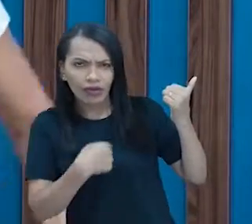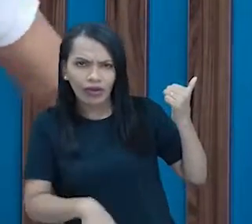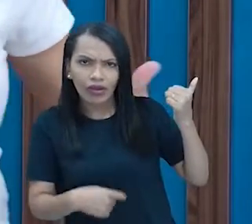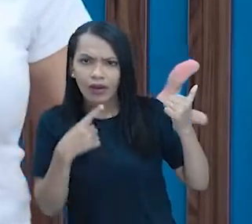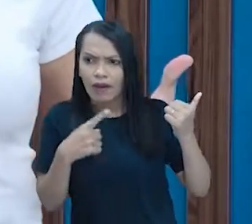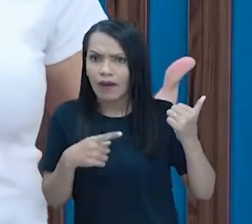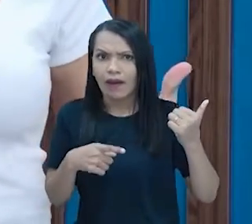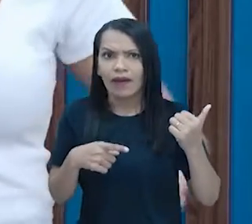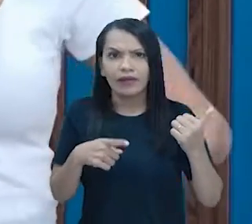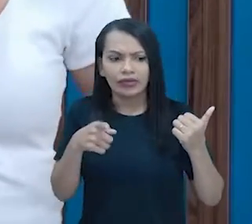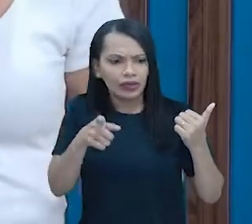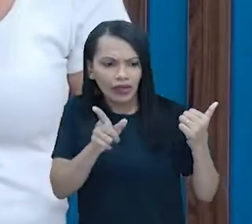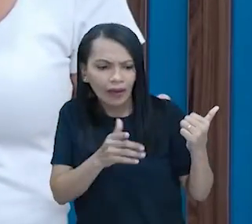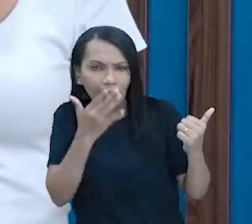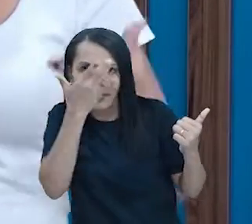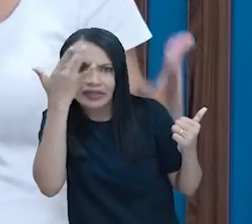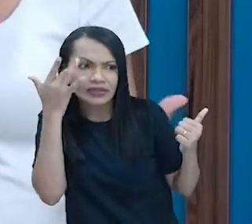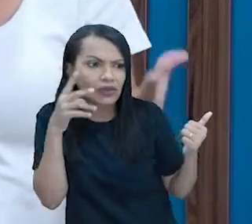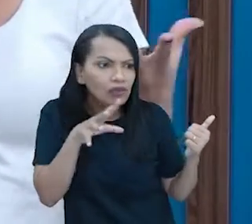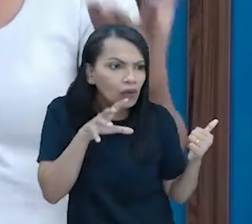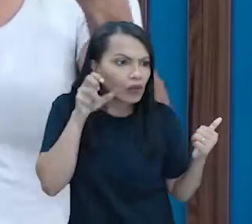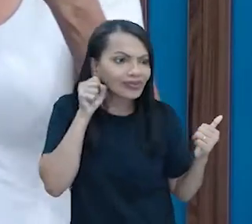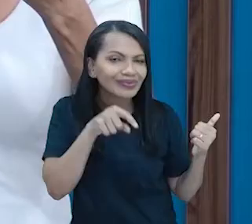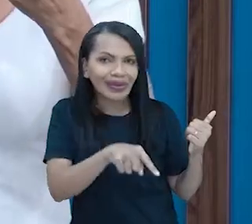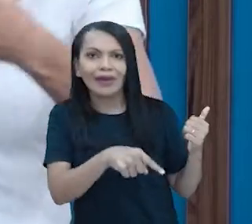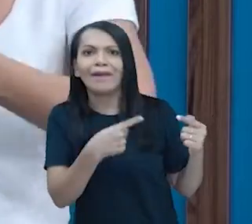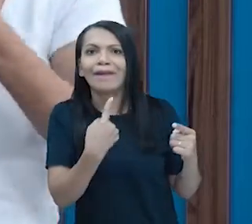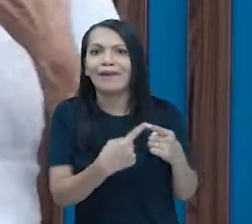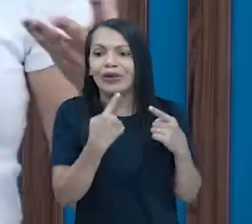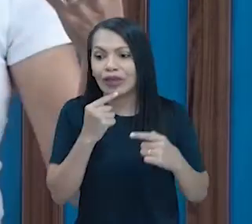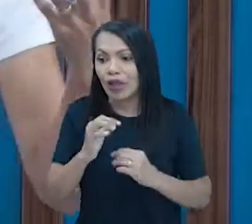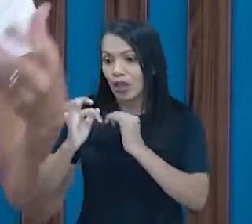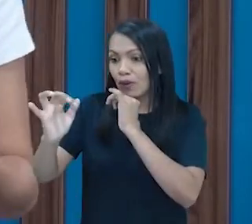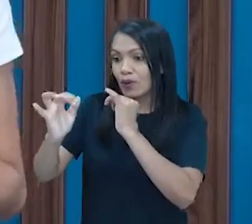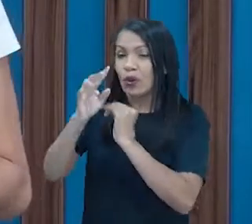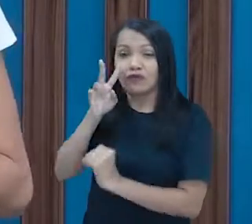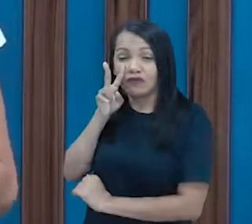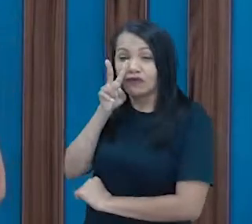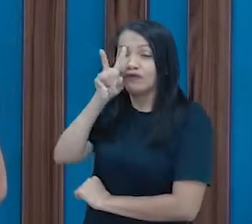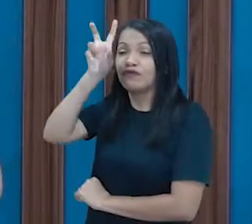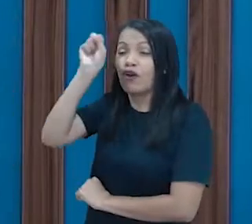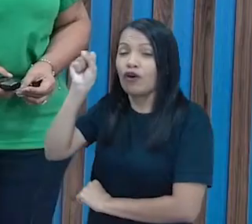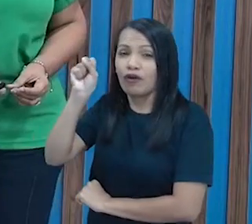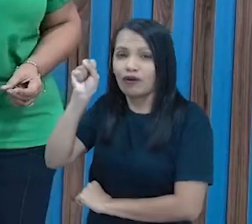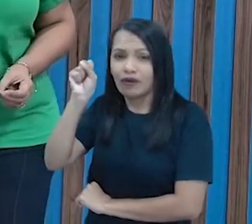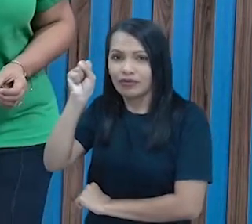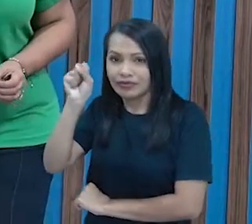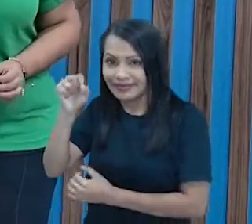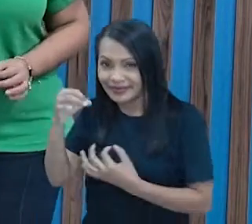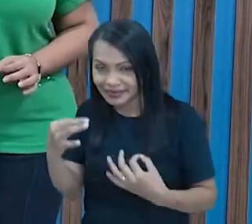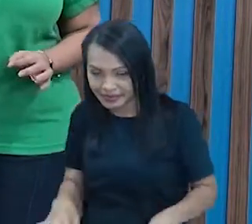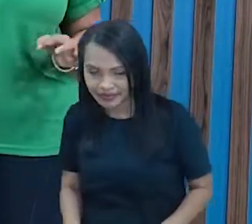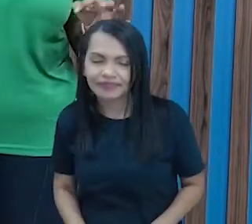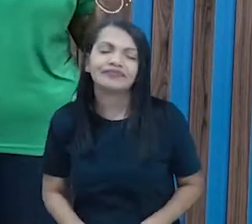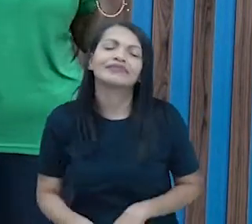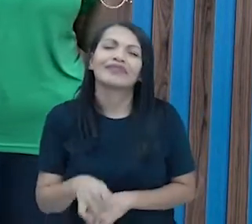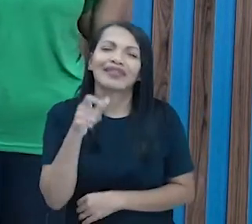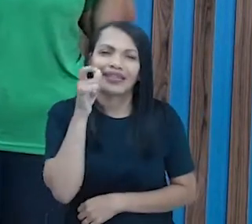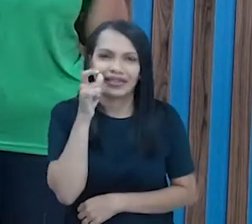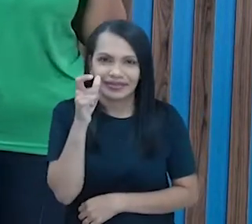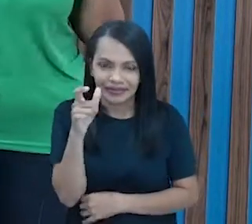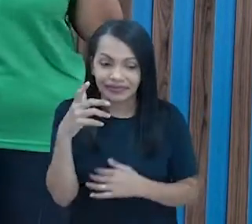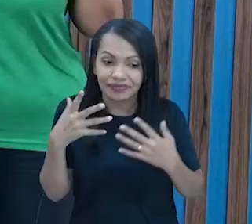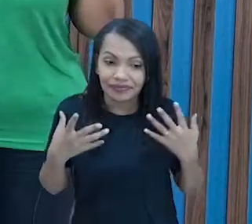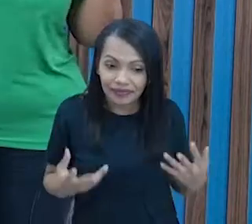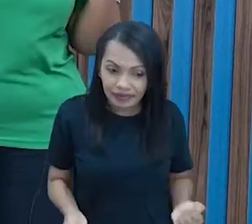a intensidade do som do instrumento de sopro é muito mais forte. Muito interessante. Então, a